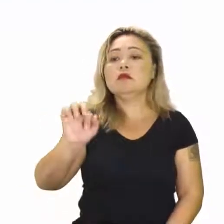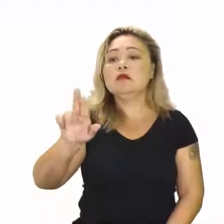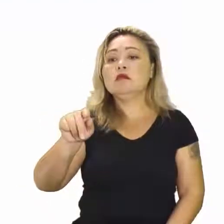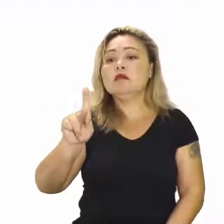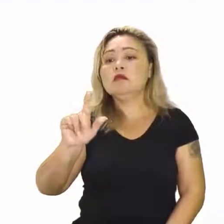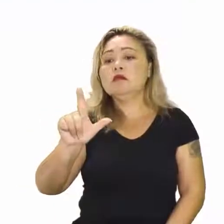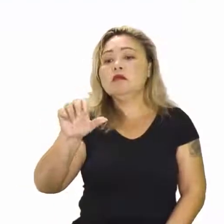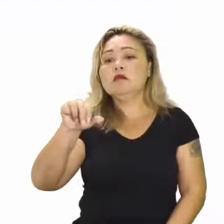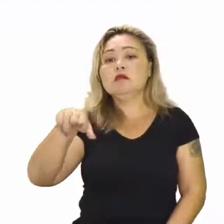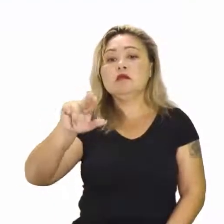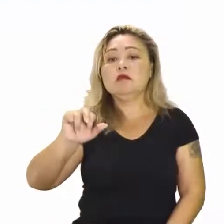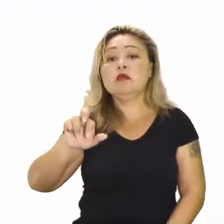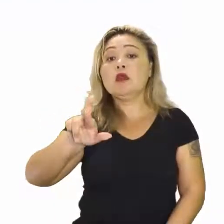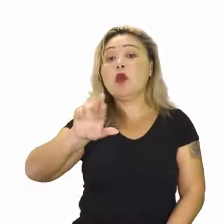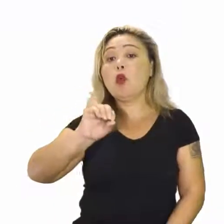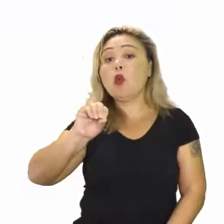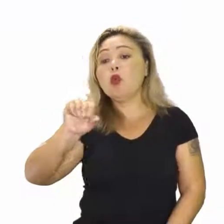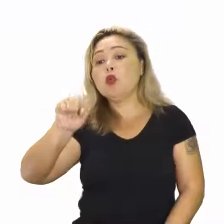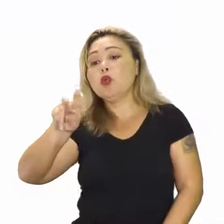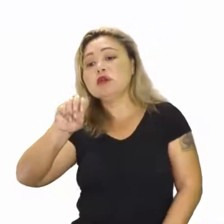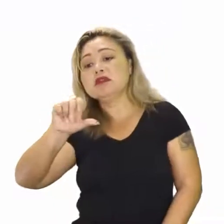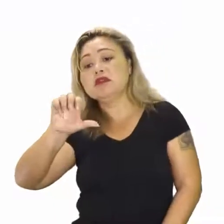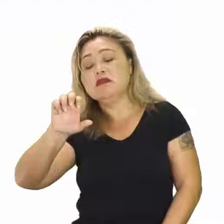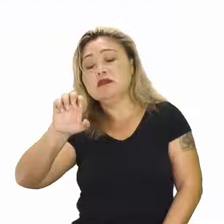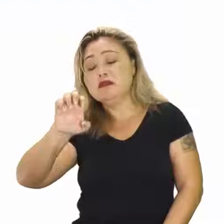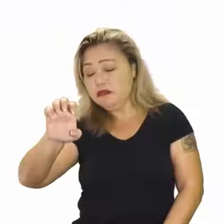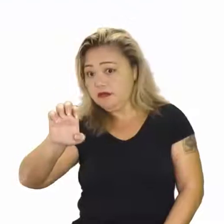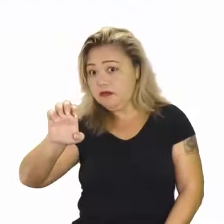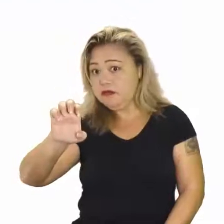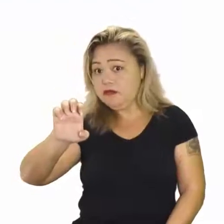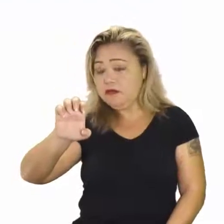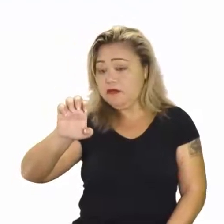Frank Roosevelt.